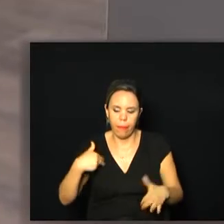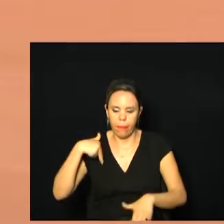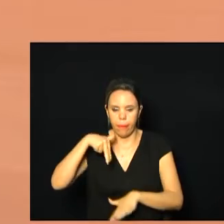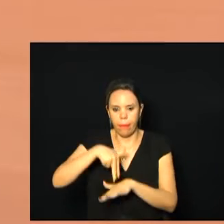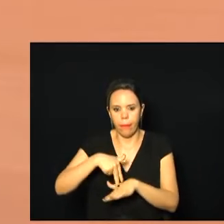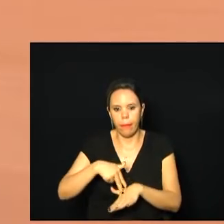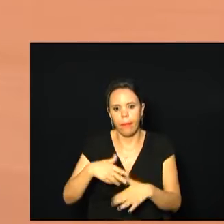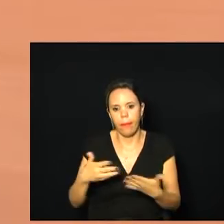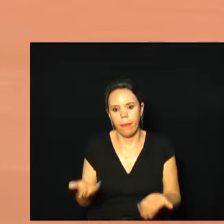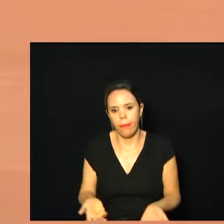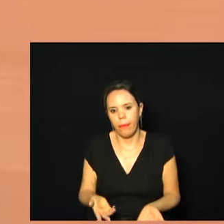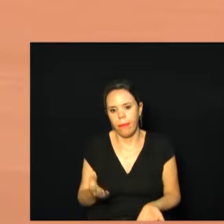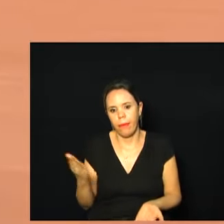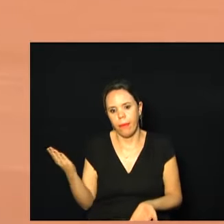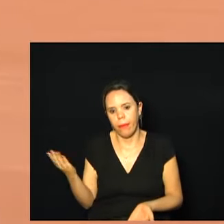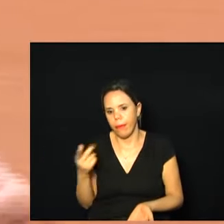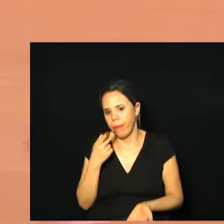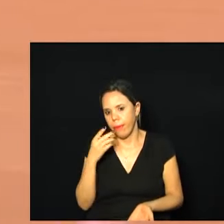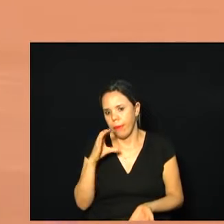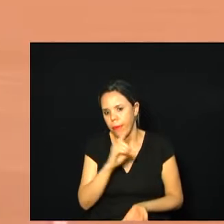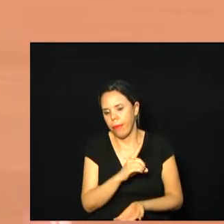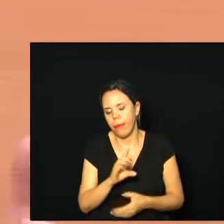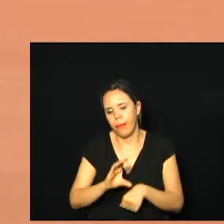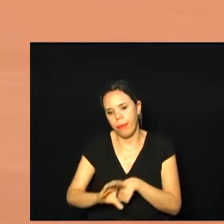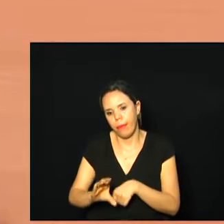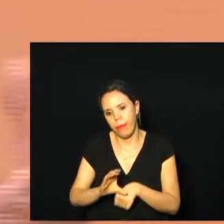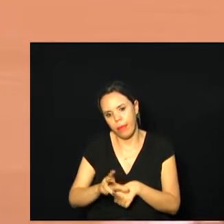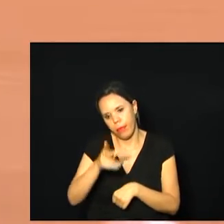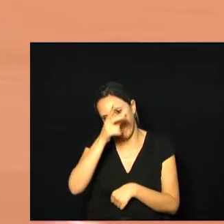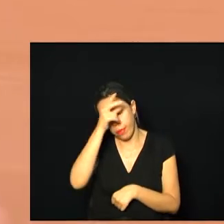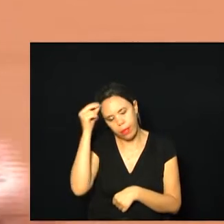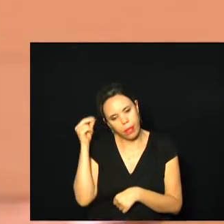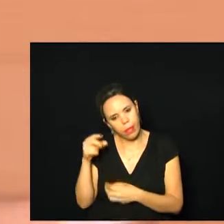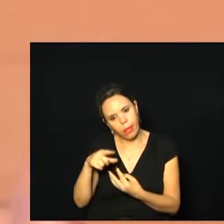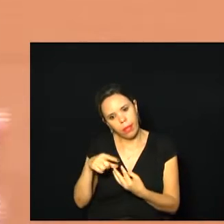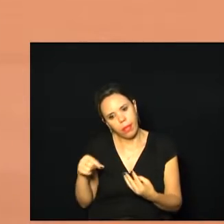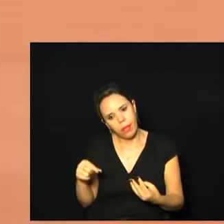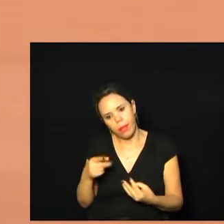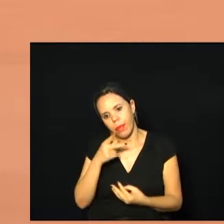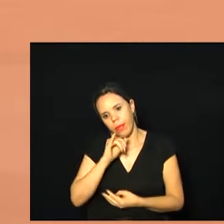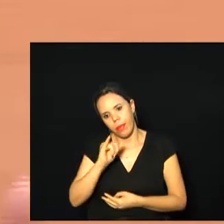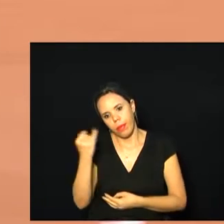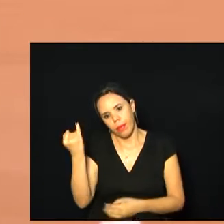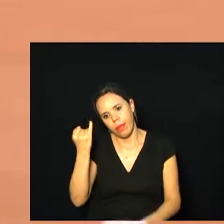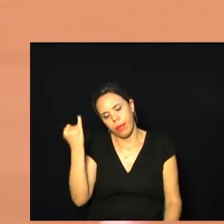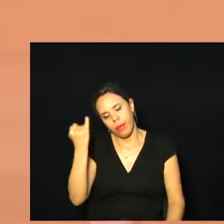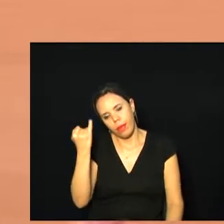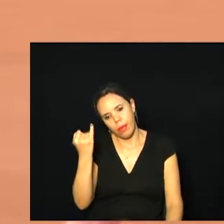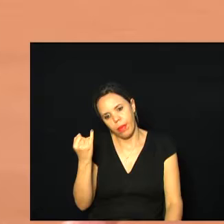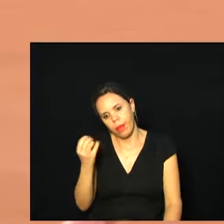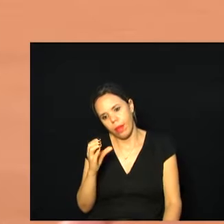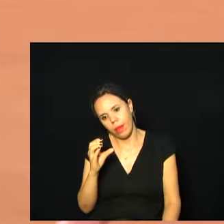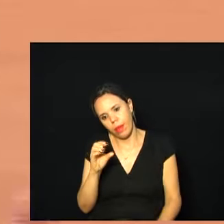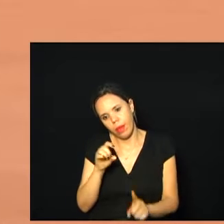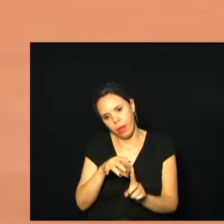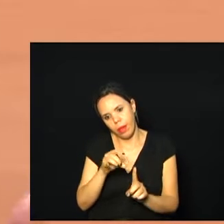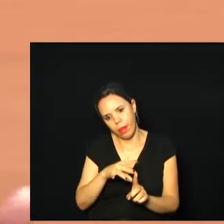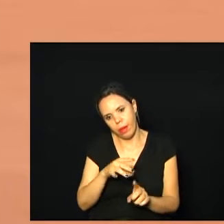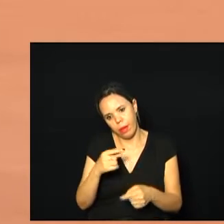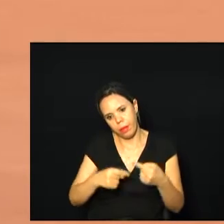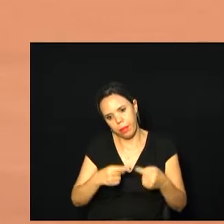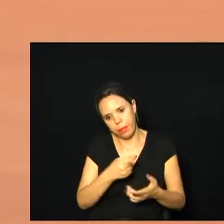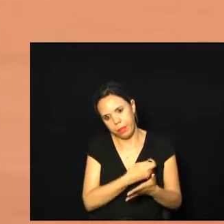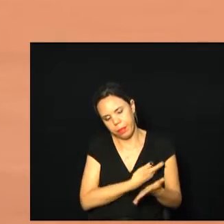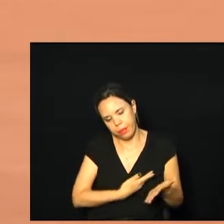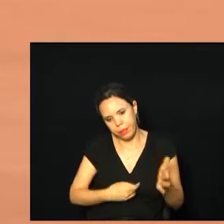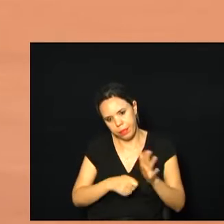tentar combatê-la. Cabé Diniz, coordenador do Cursinho Popular Trio, abordou a importância das cotas e as